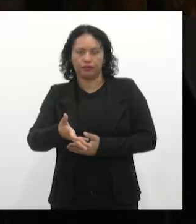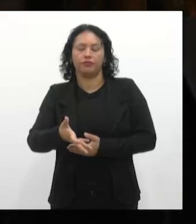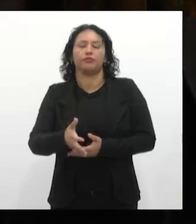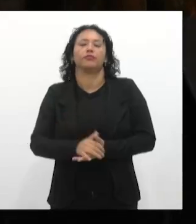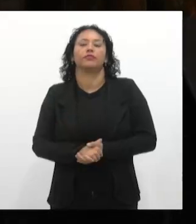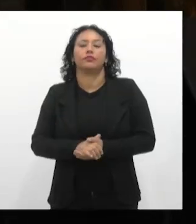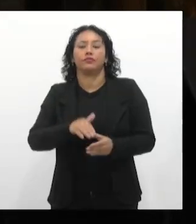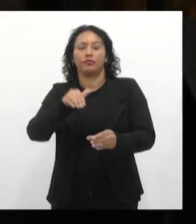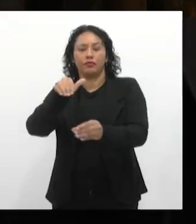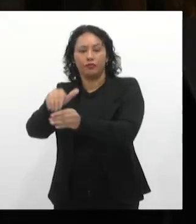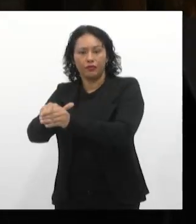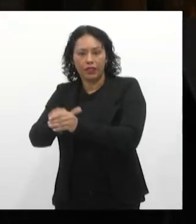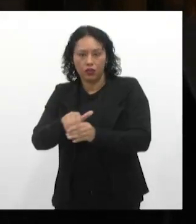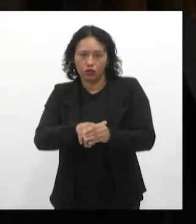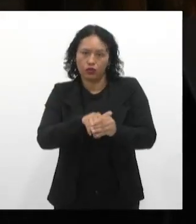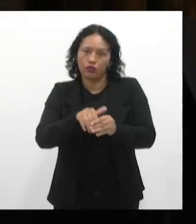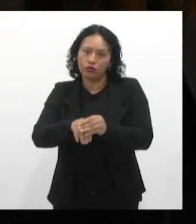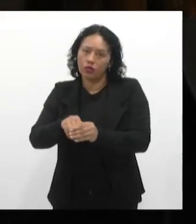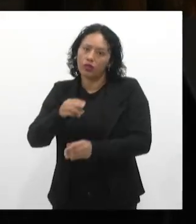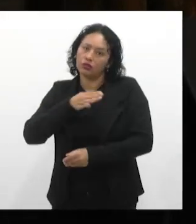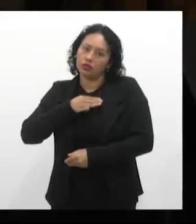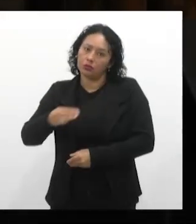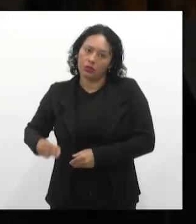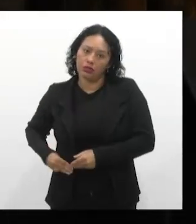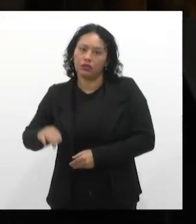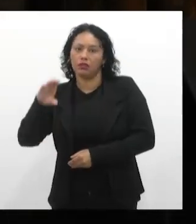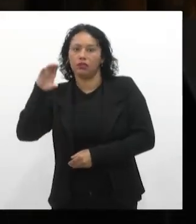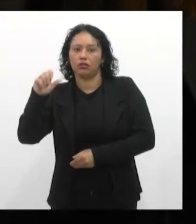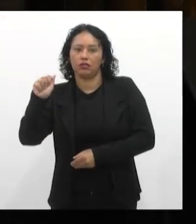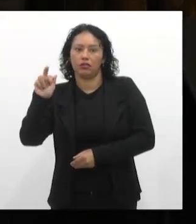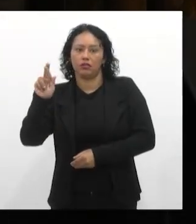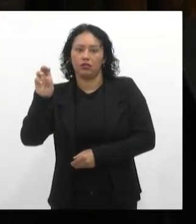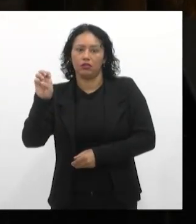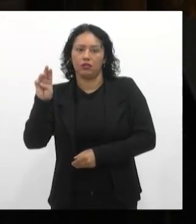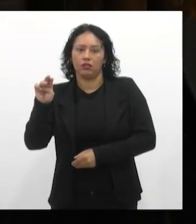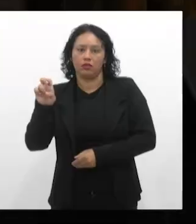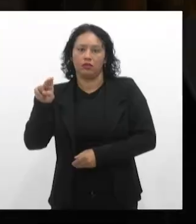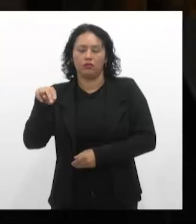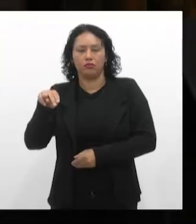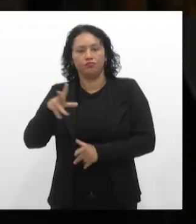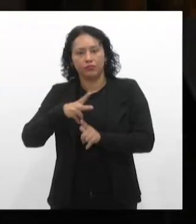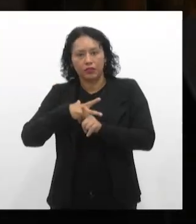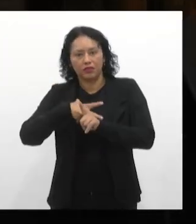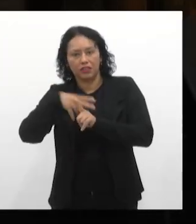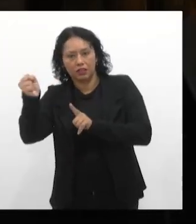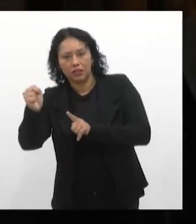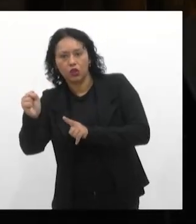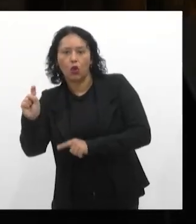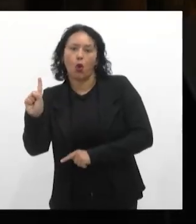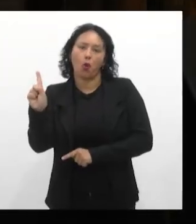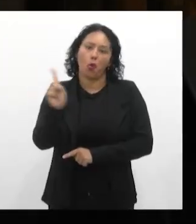se o voto da ministra Carmen Lúcia será vencedor ou não.